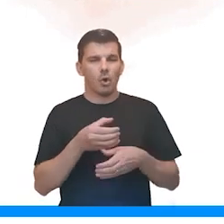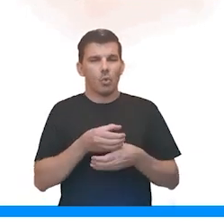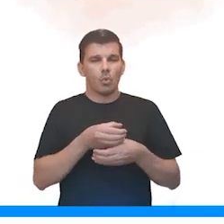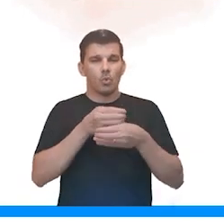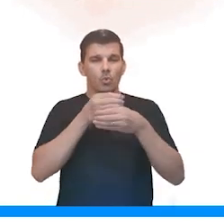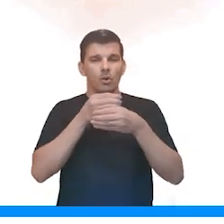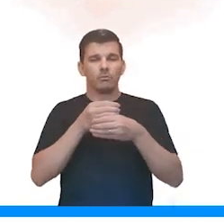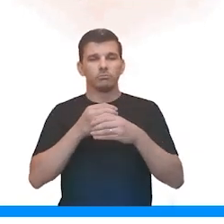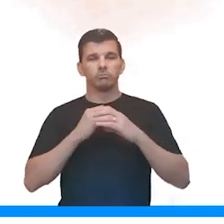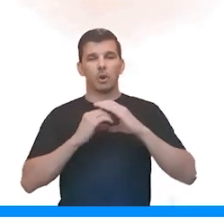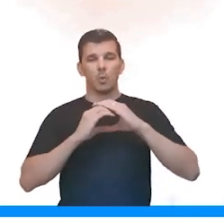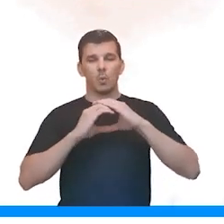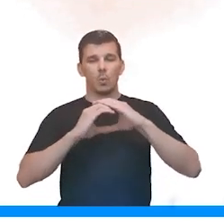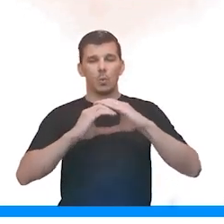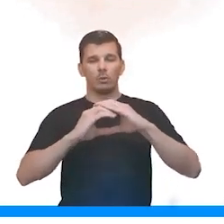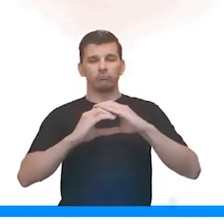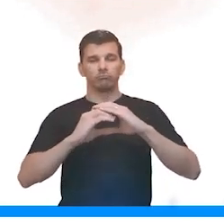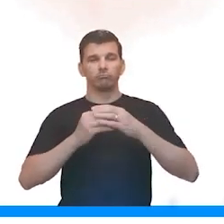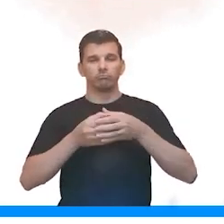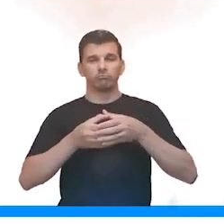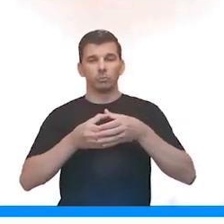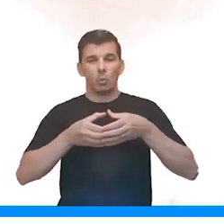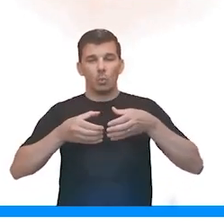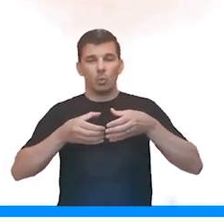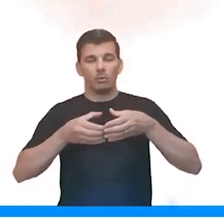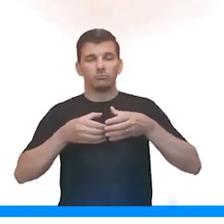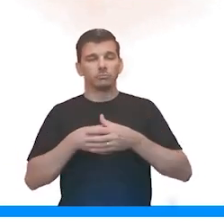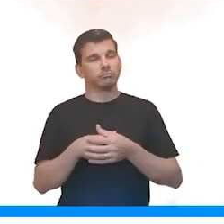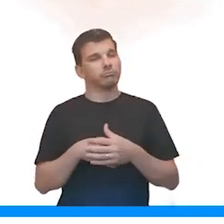quadrado. E se for, galera,